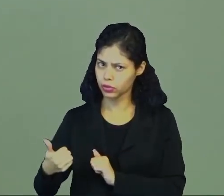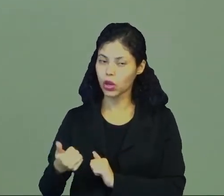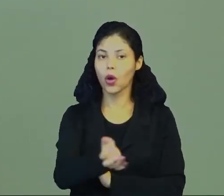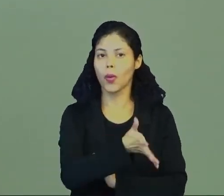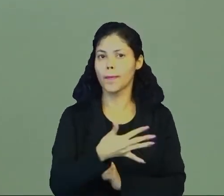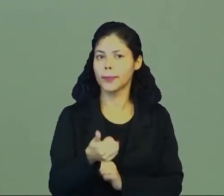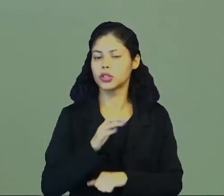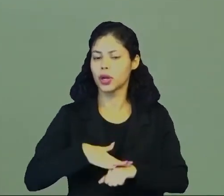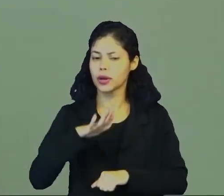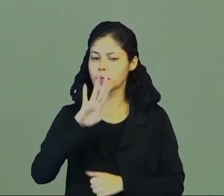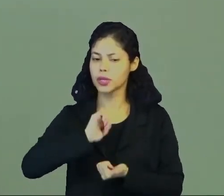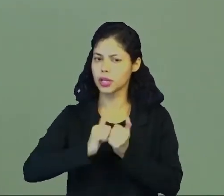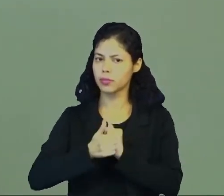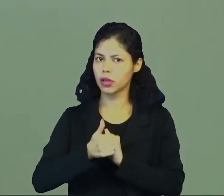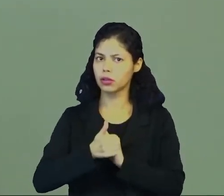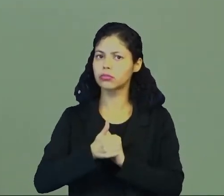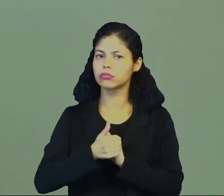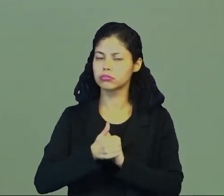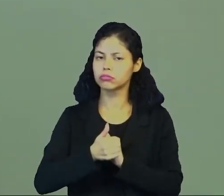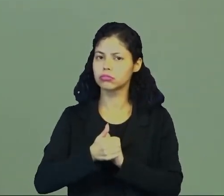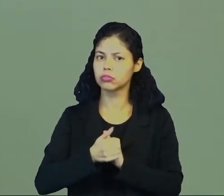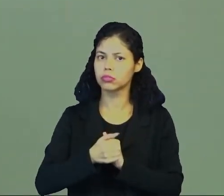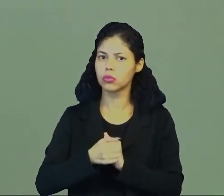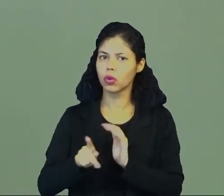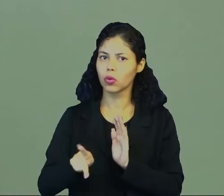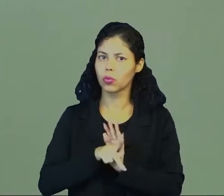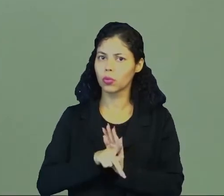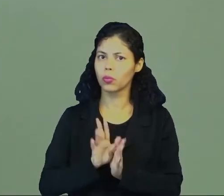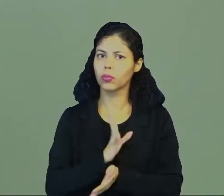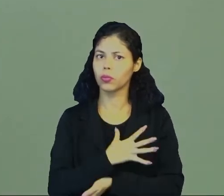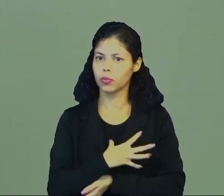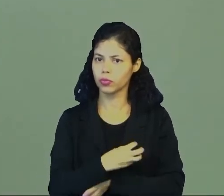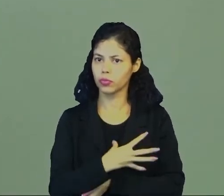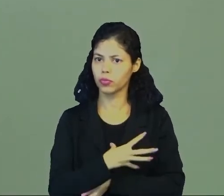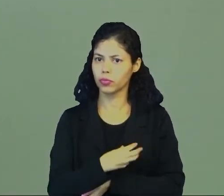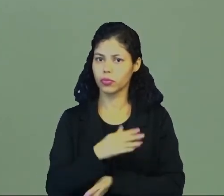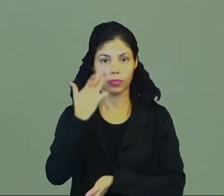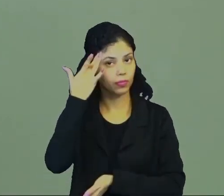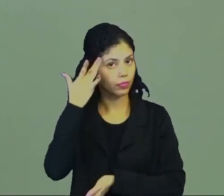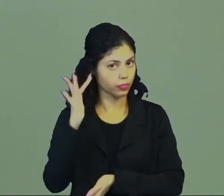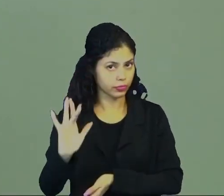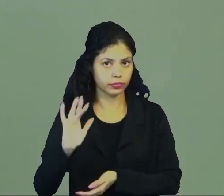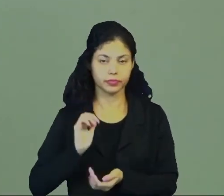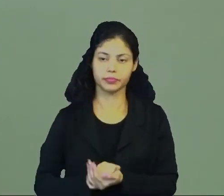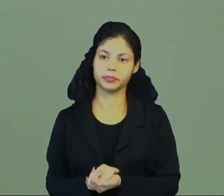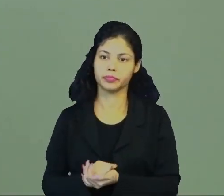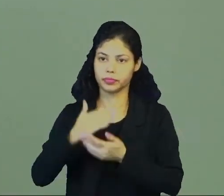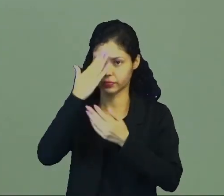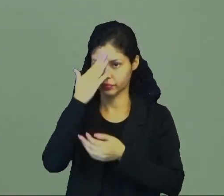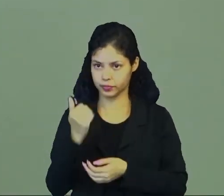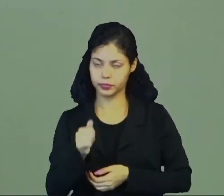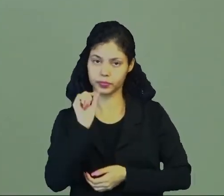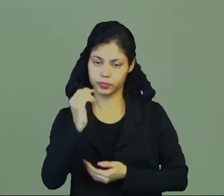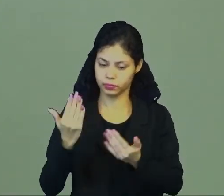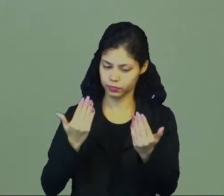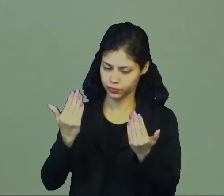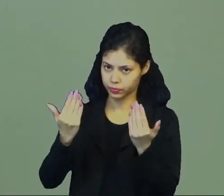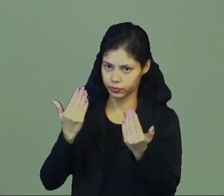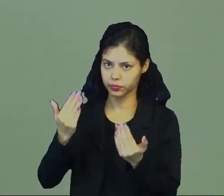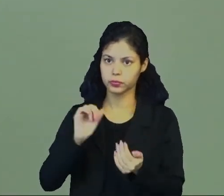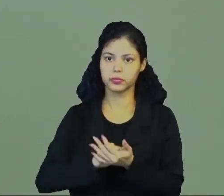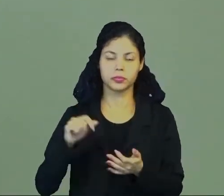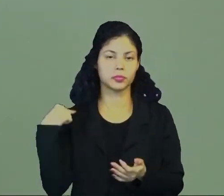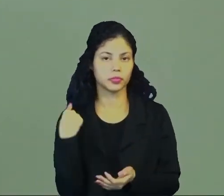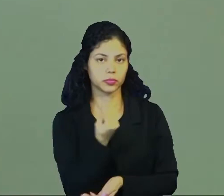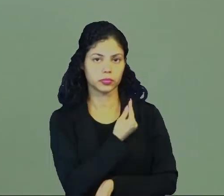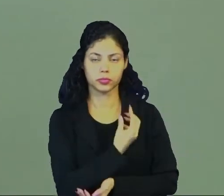que um peixe ele é mais adaptado para aquele ambiente do que o mamífero? A gente não sabe, né? Nós sabemos em relação ao